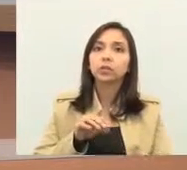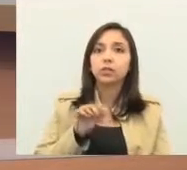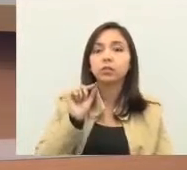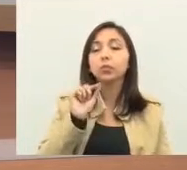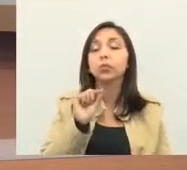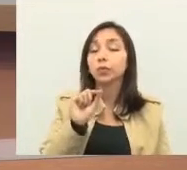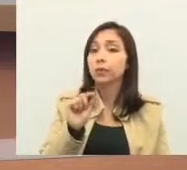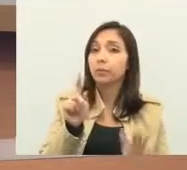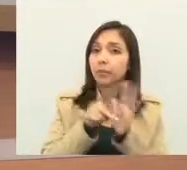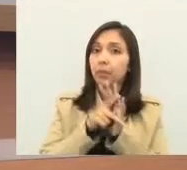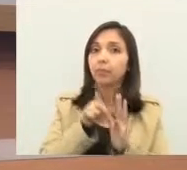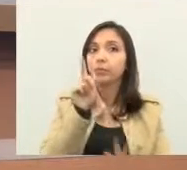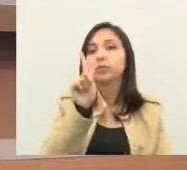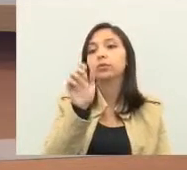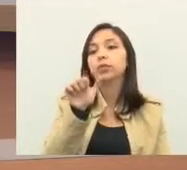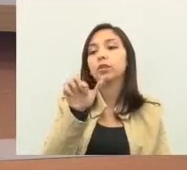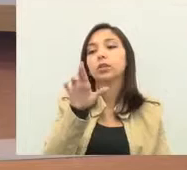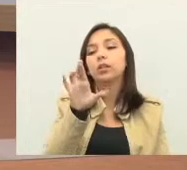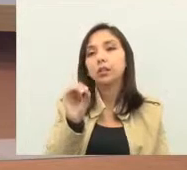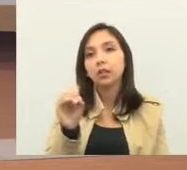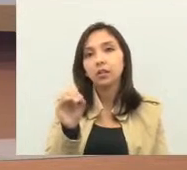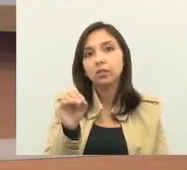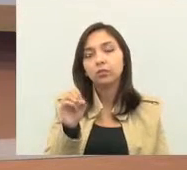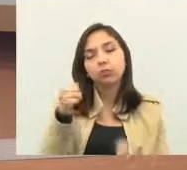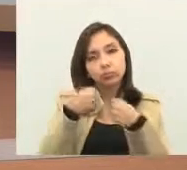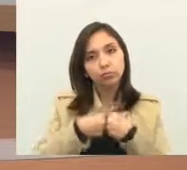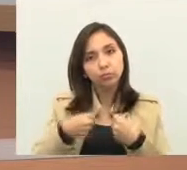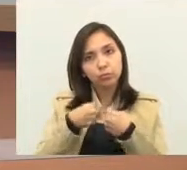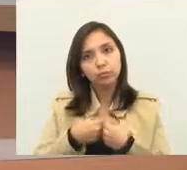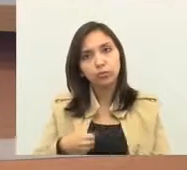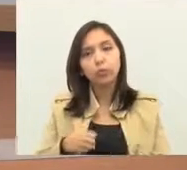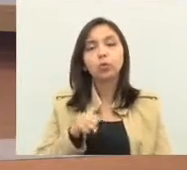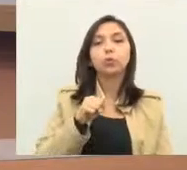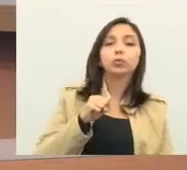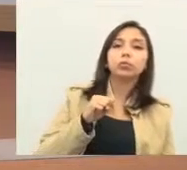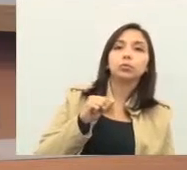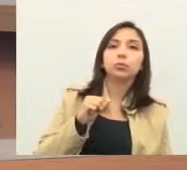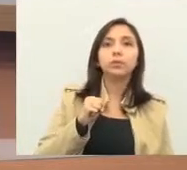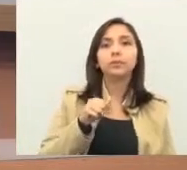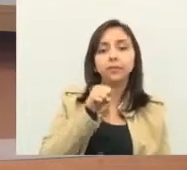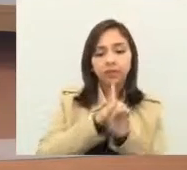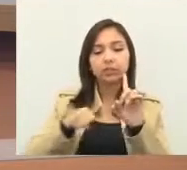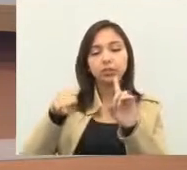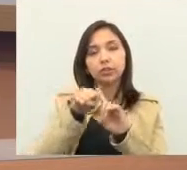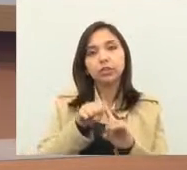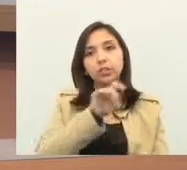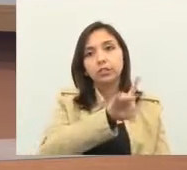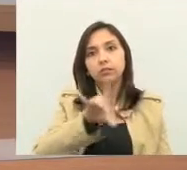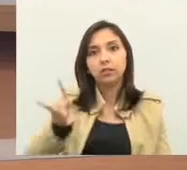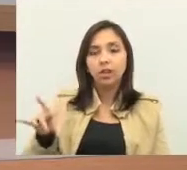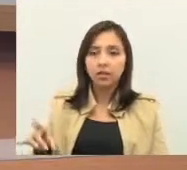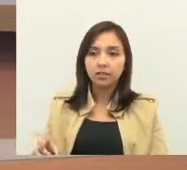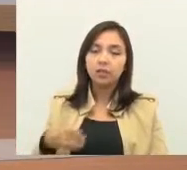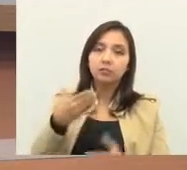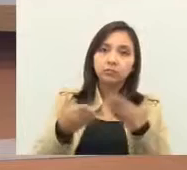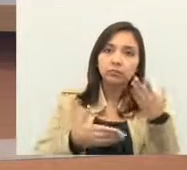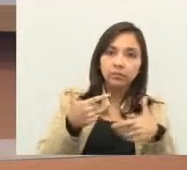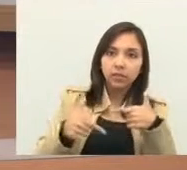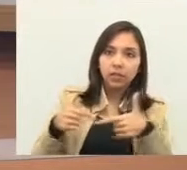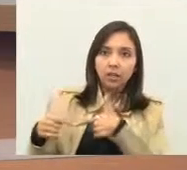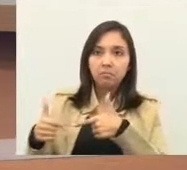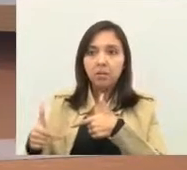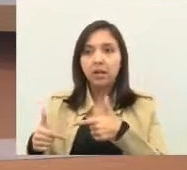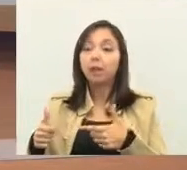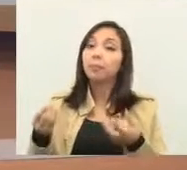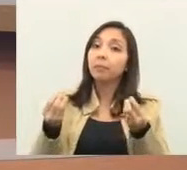de gênero, de fazer a luta pela socialização dos indivíduos, de trabalhar